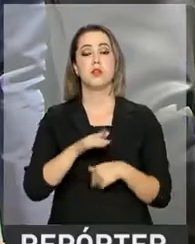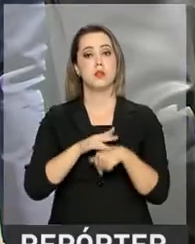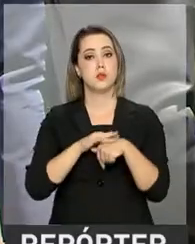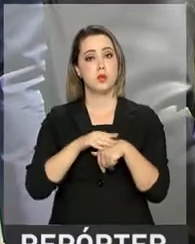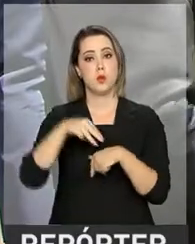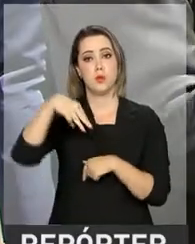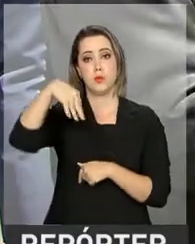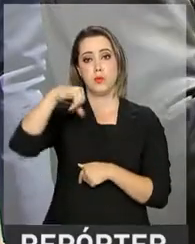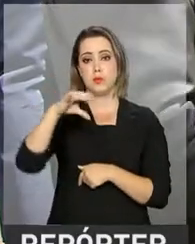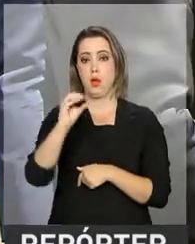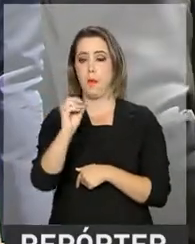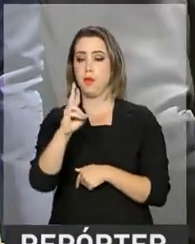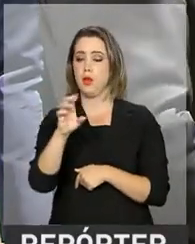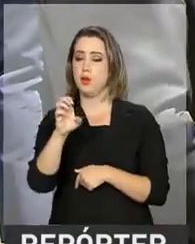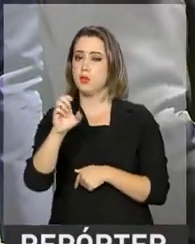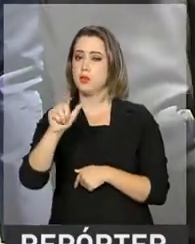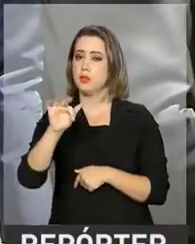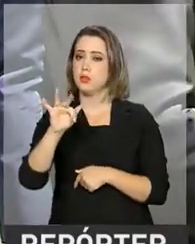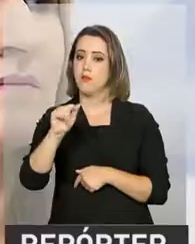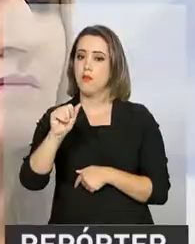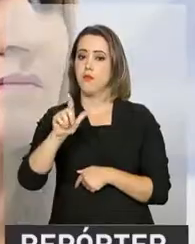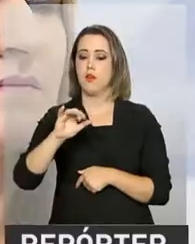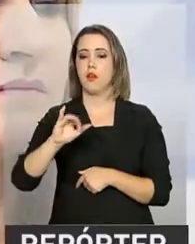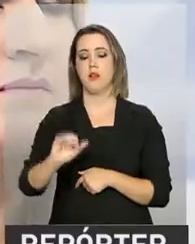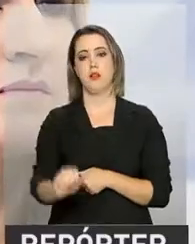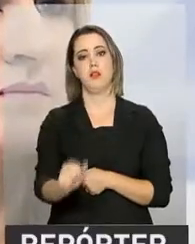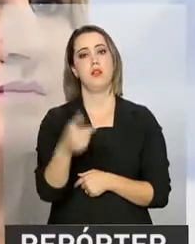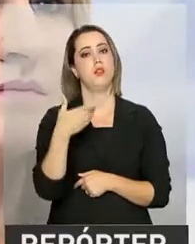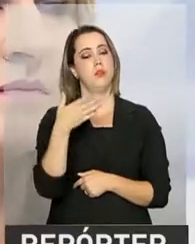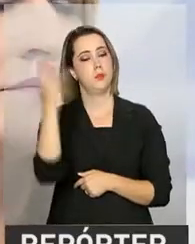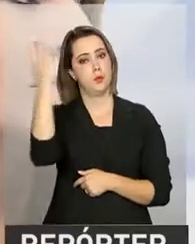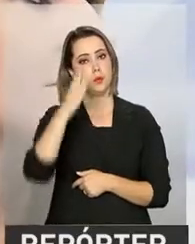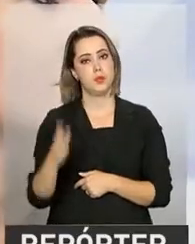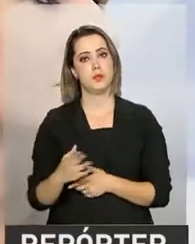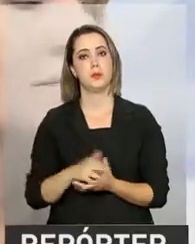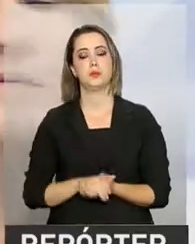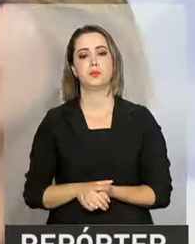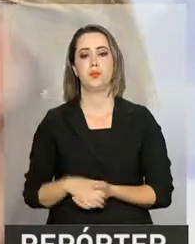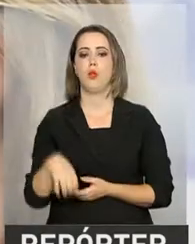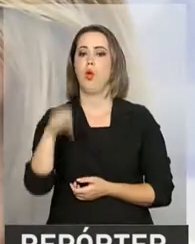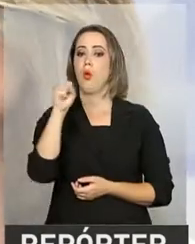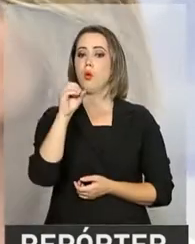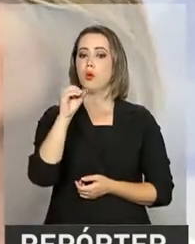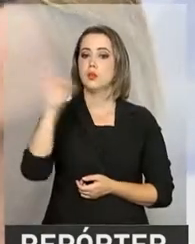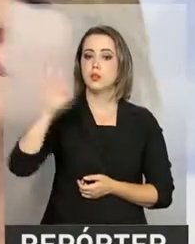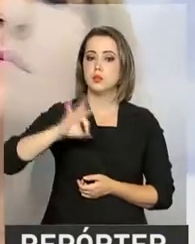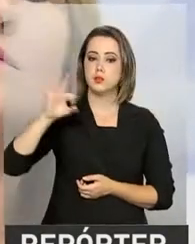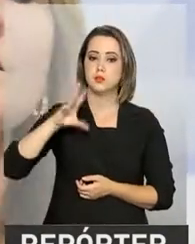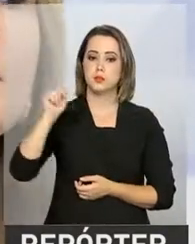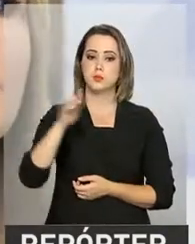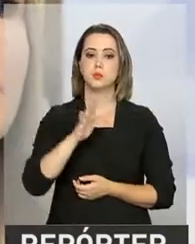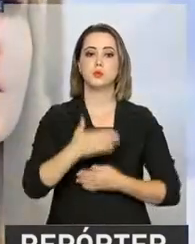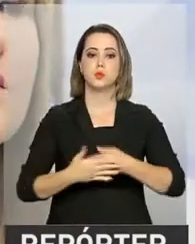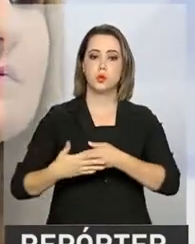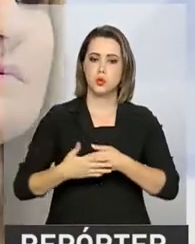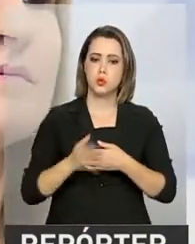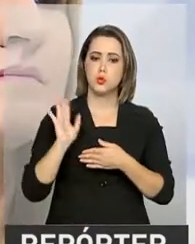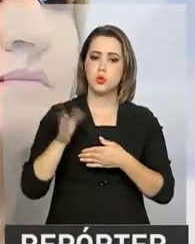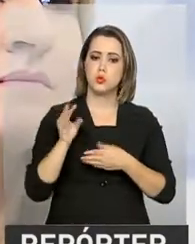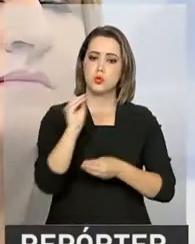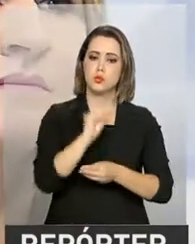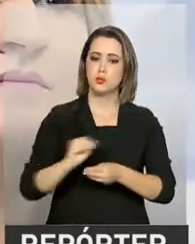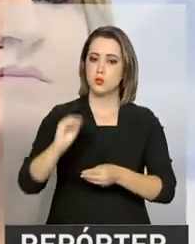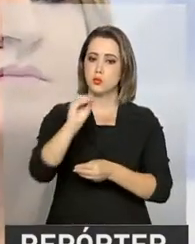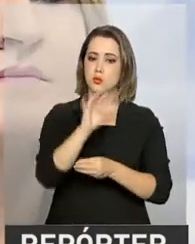são atendidos nos centros de reabilitação e tanto por dois transplantes em quadra já estão sendo atendidas confecção